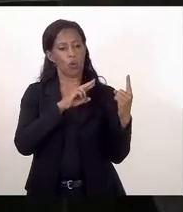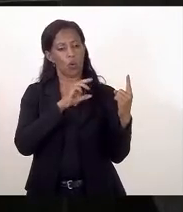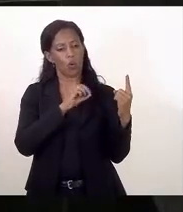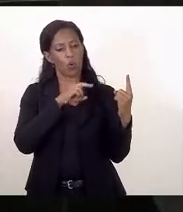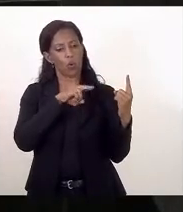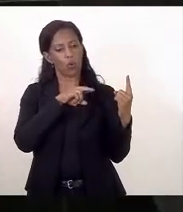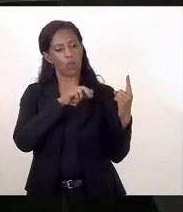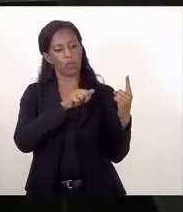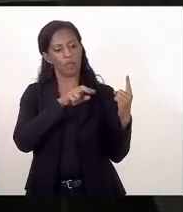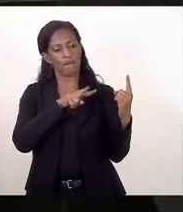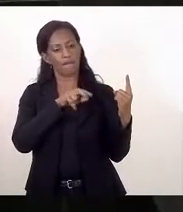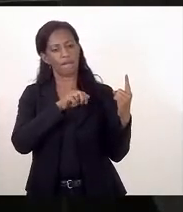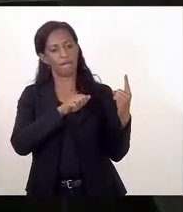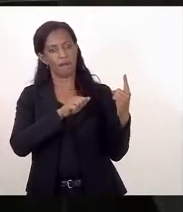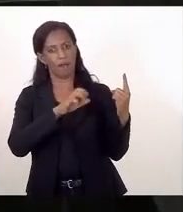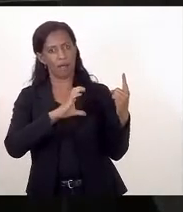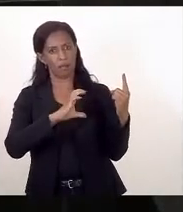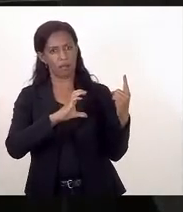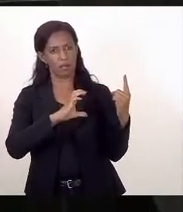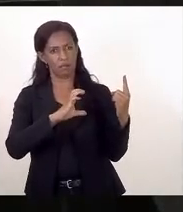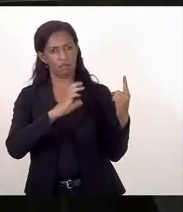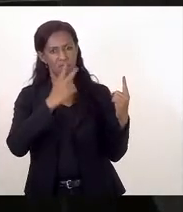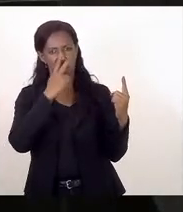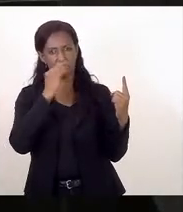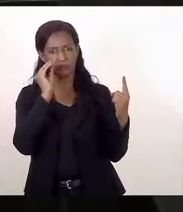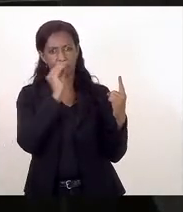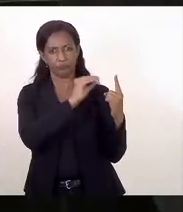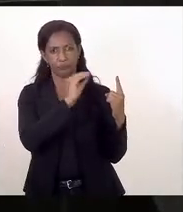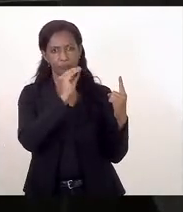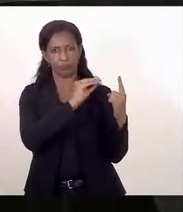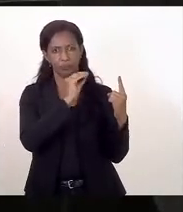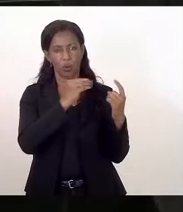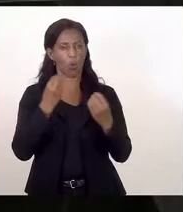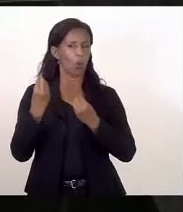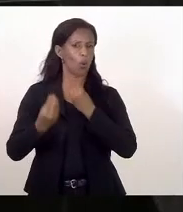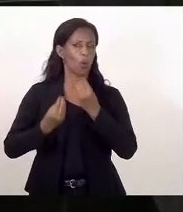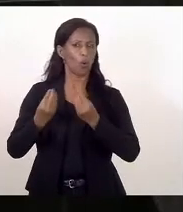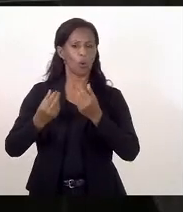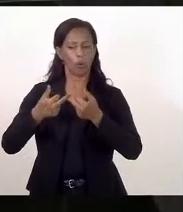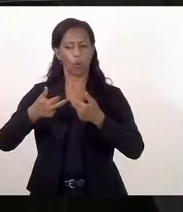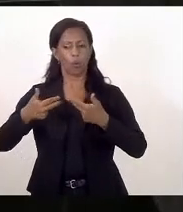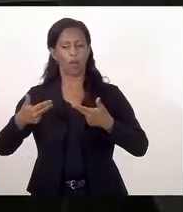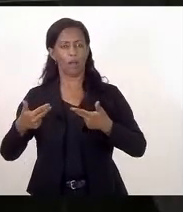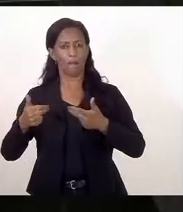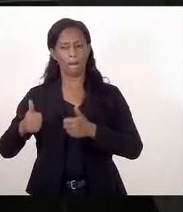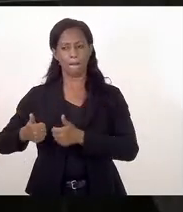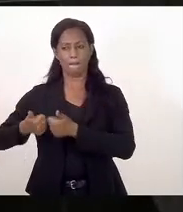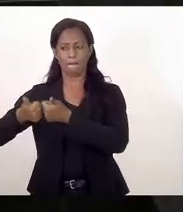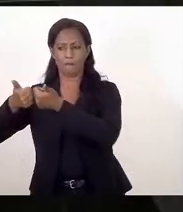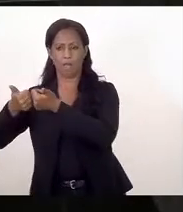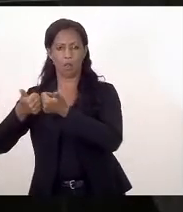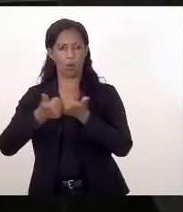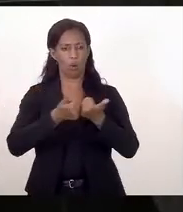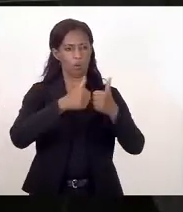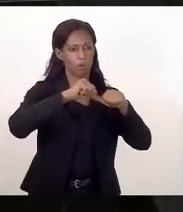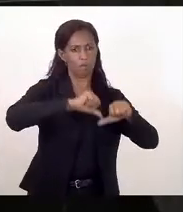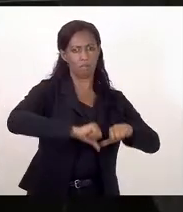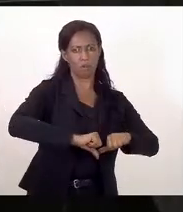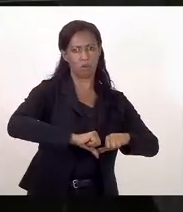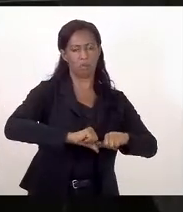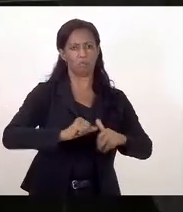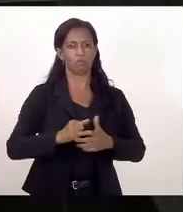como se pudesse qualificar uma vacina e desqualificar outra.